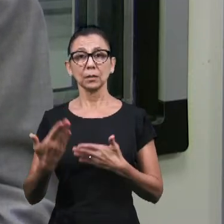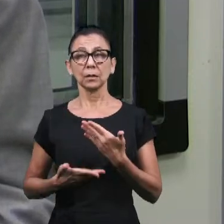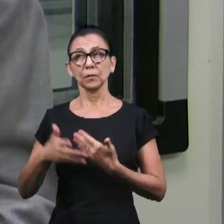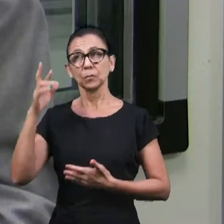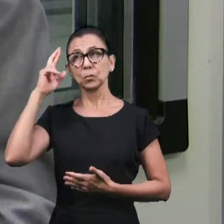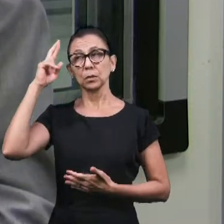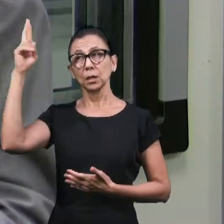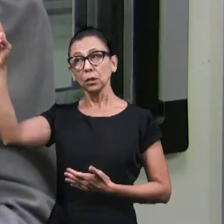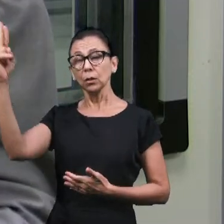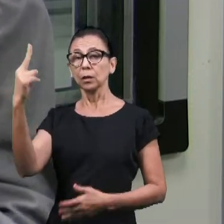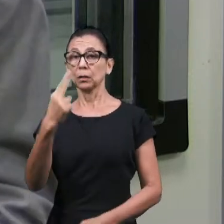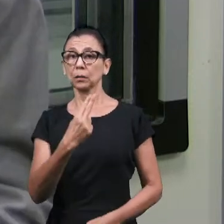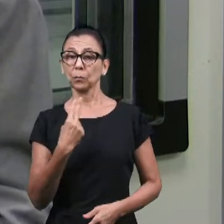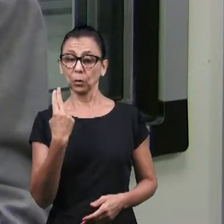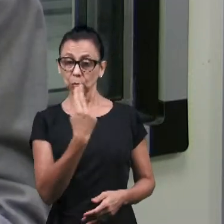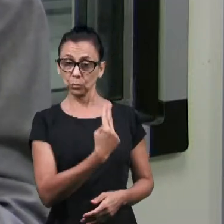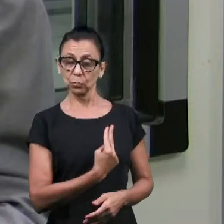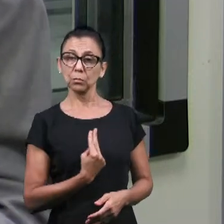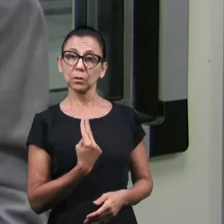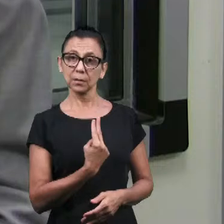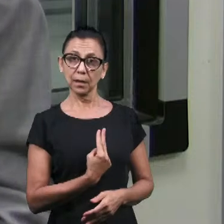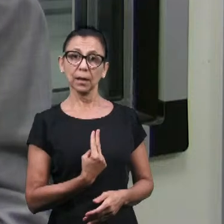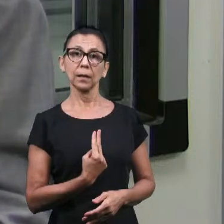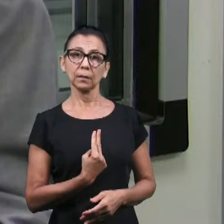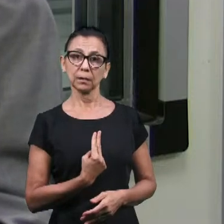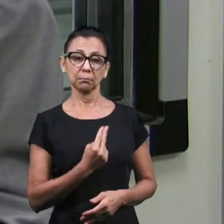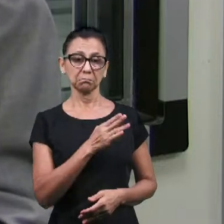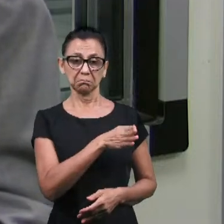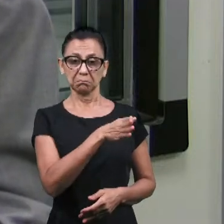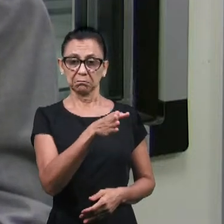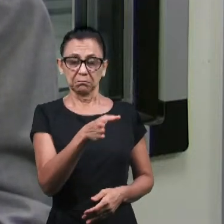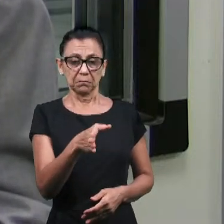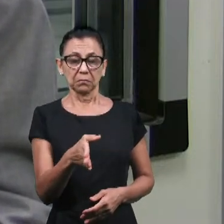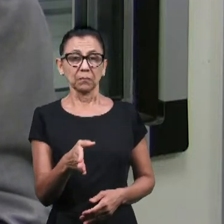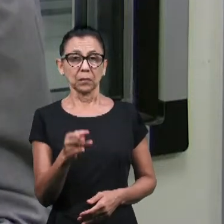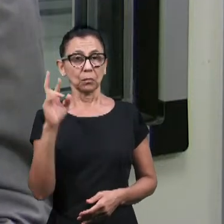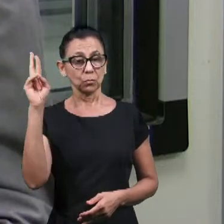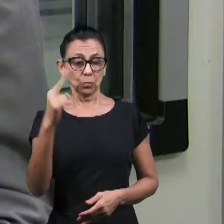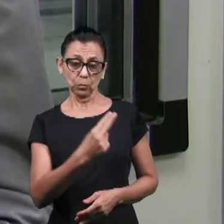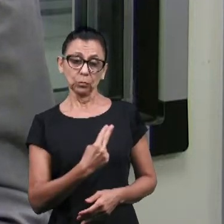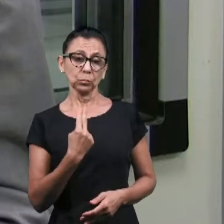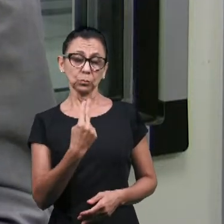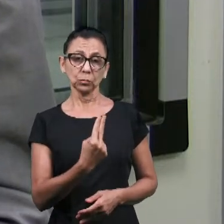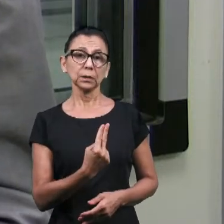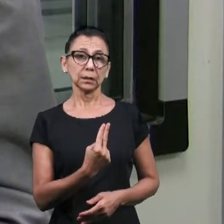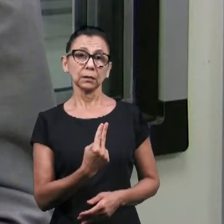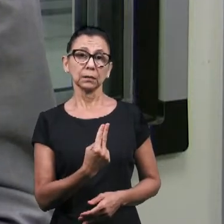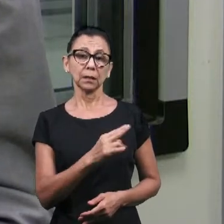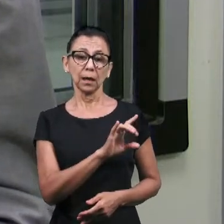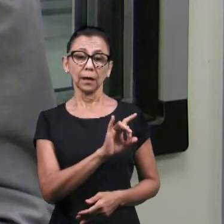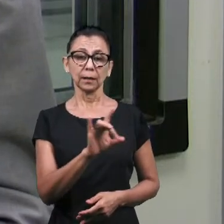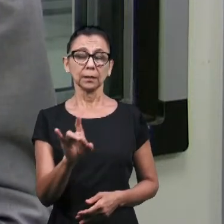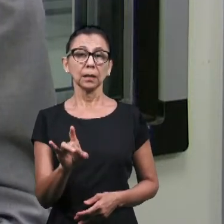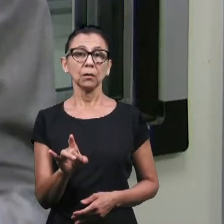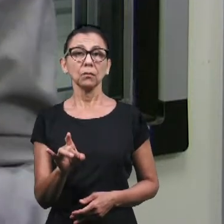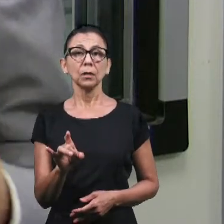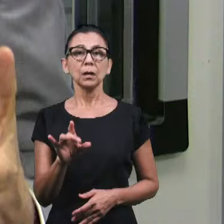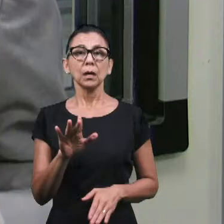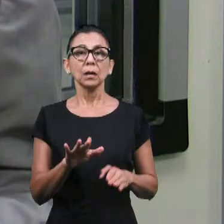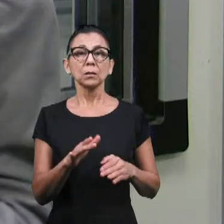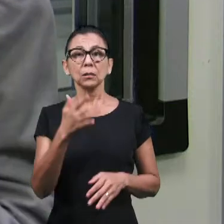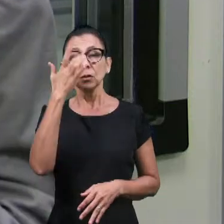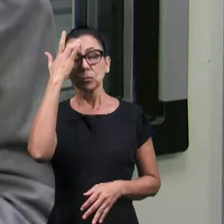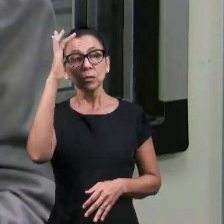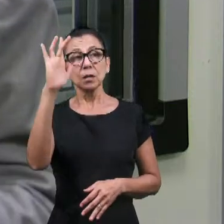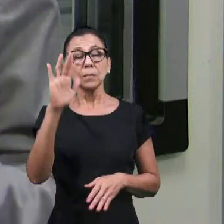ou é nós temos que fazer diferença onde nós tivermos nós somos usados e às vezes Nós não sabemos é que nós estamos sendo